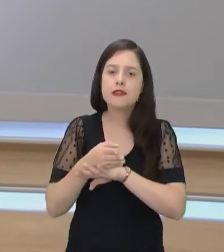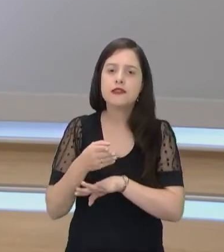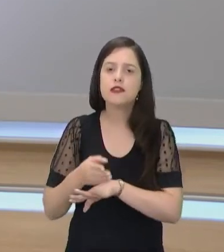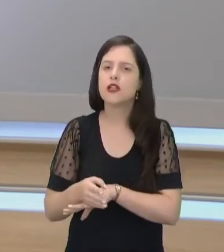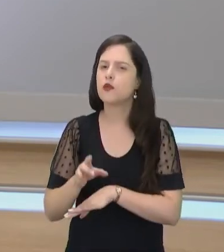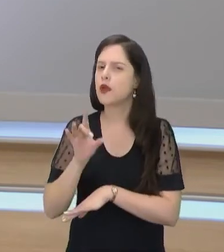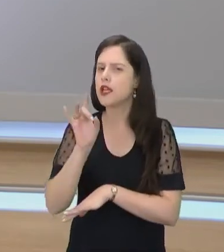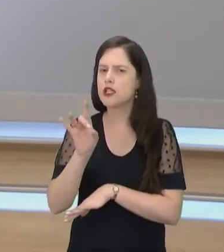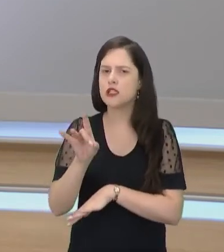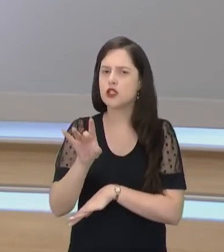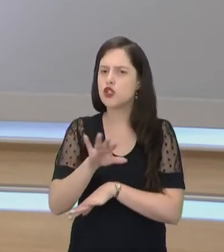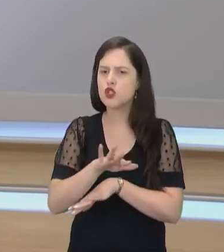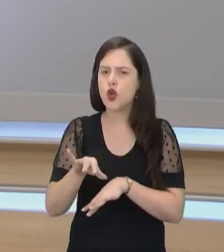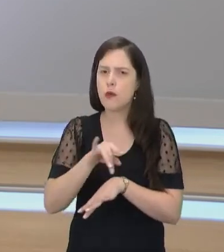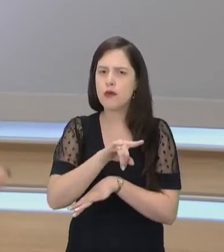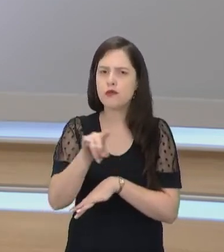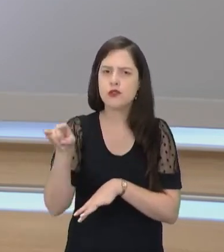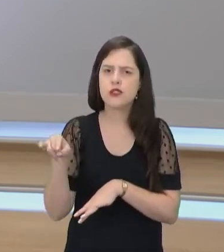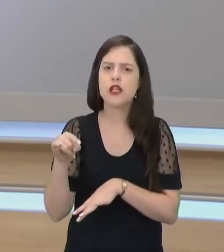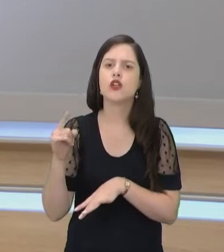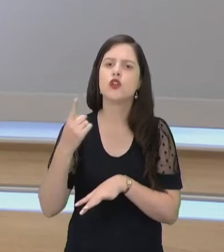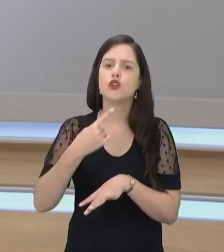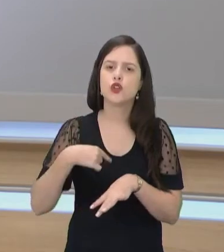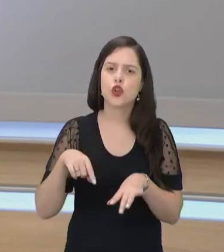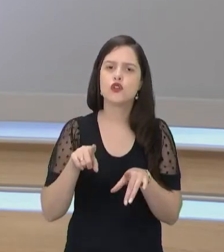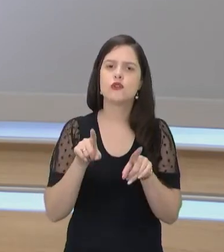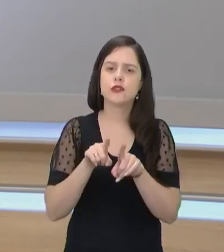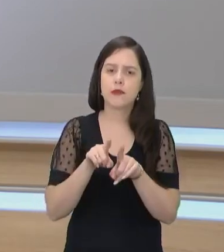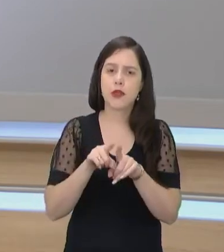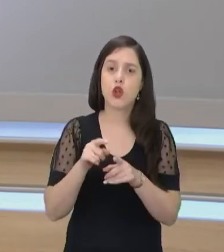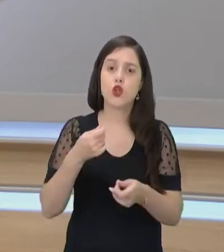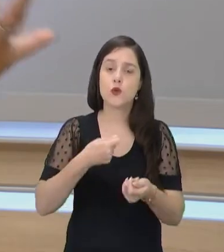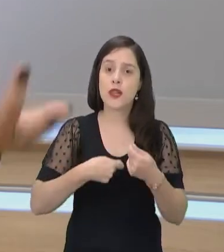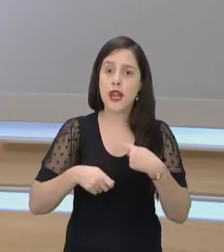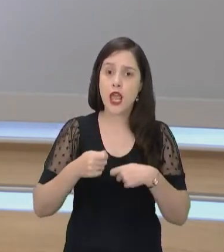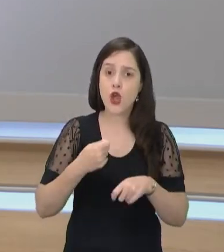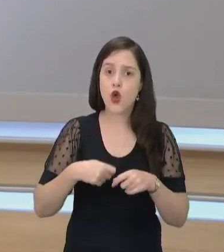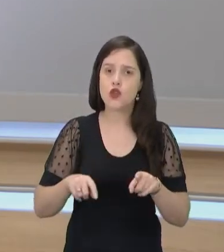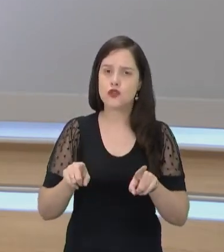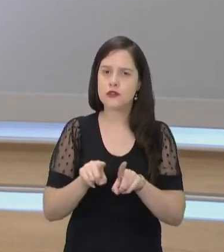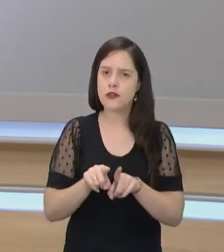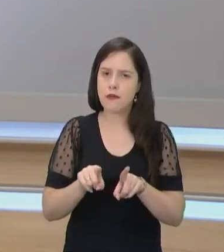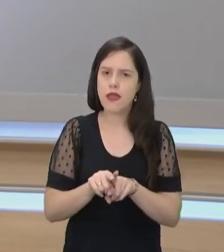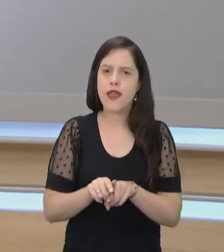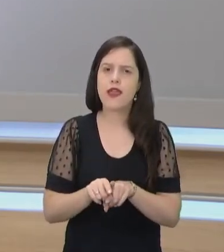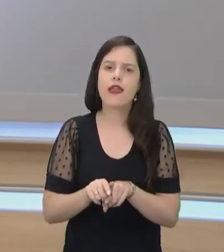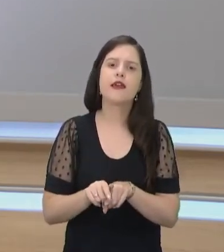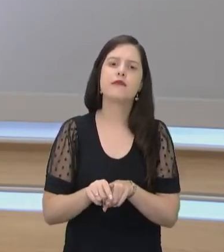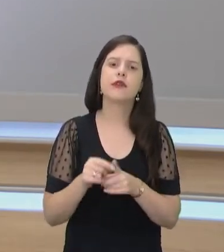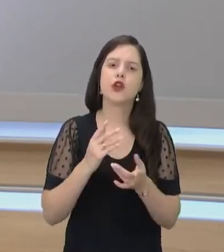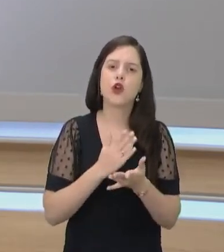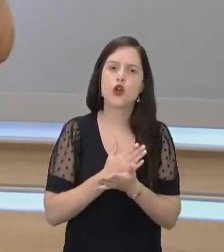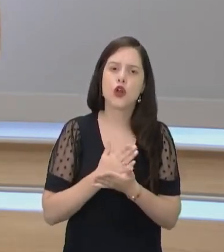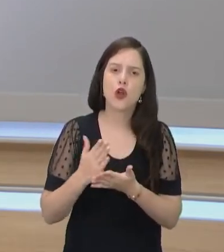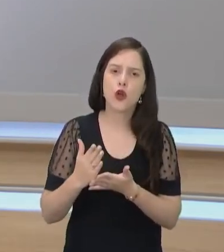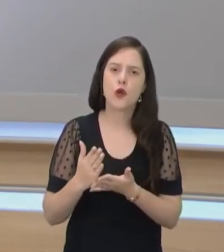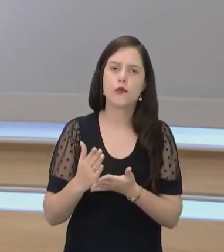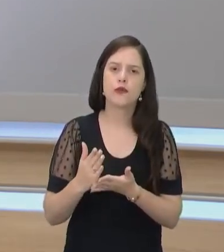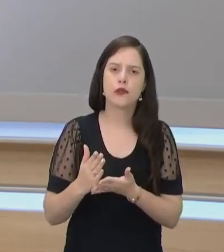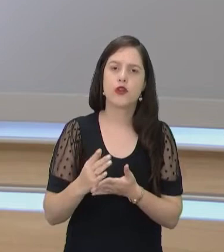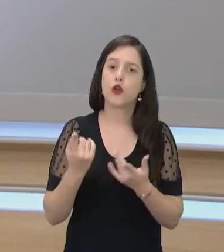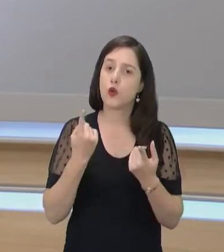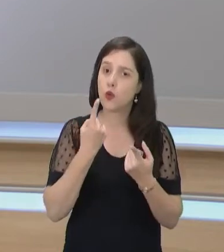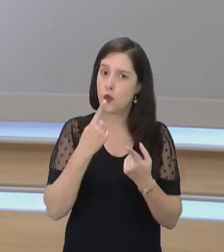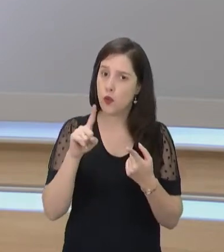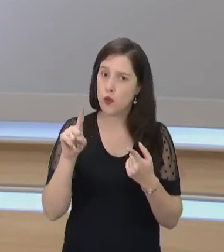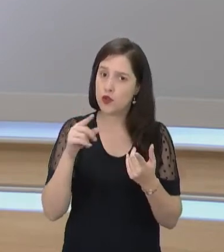só aplicável para você, mas para as pessoas ao nosso redor. Então, a gente está vindo aí nessa crescente, como essa é a nossa última